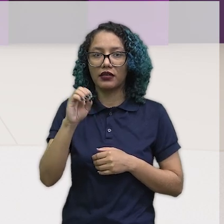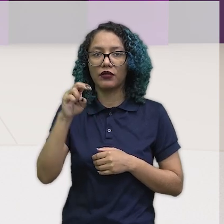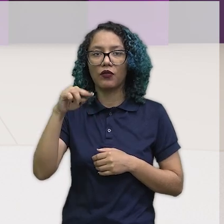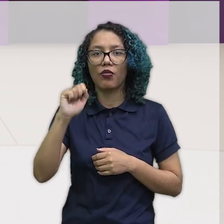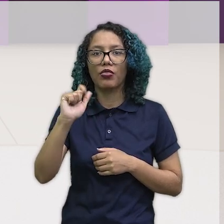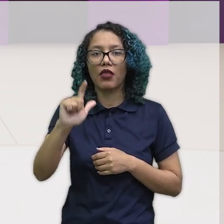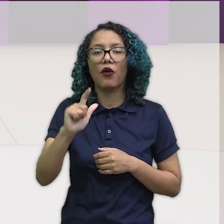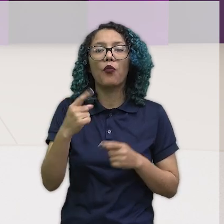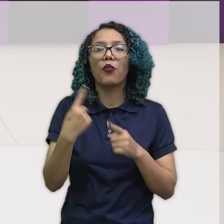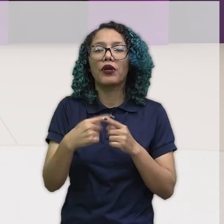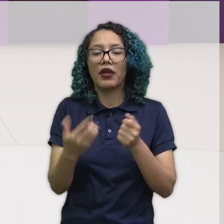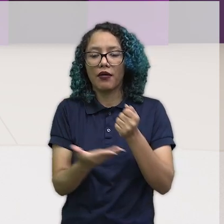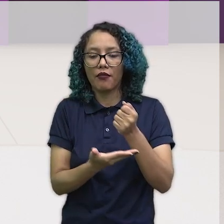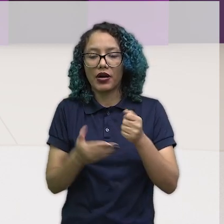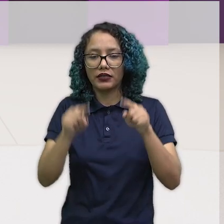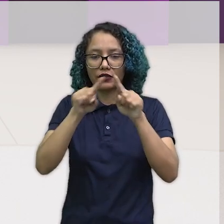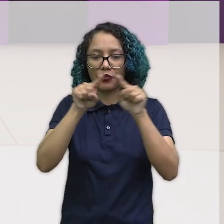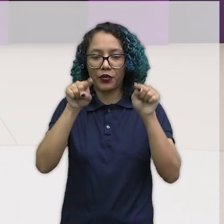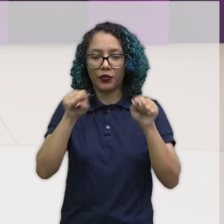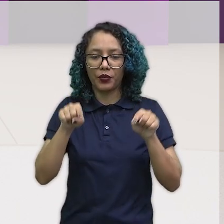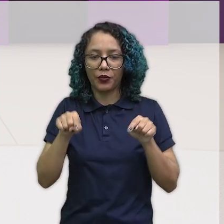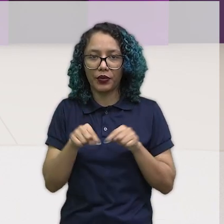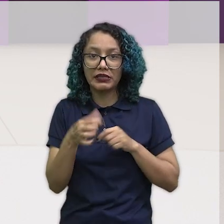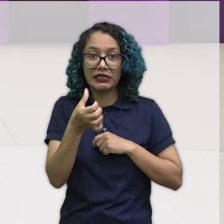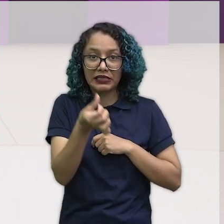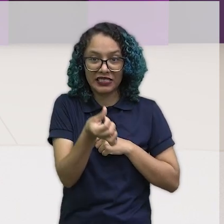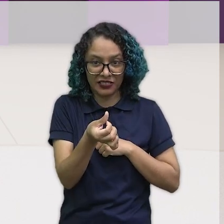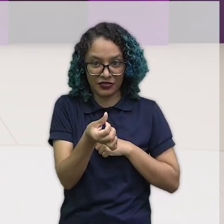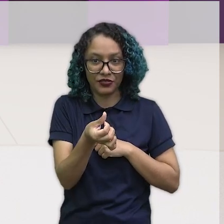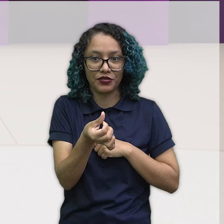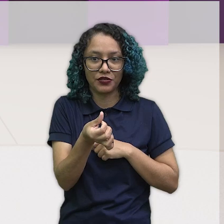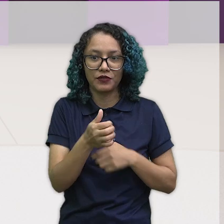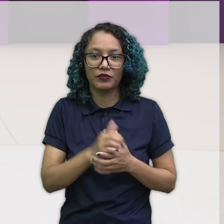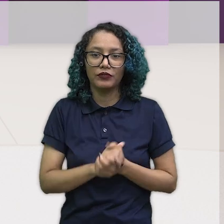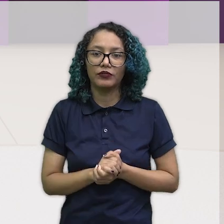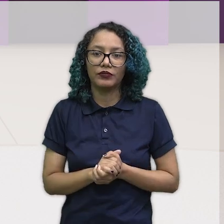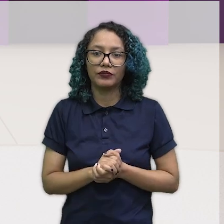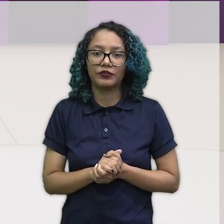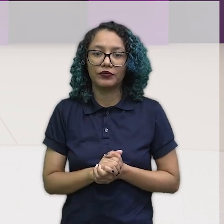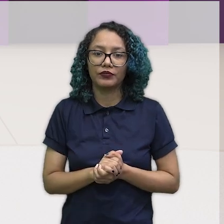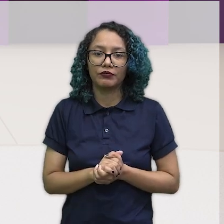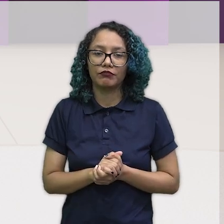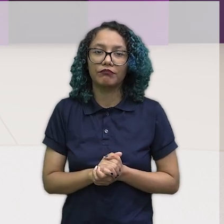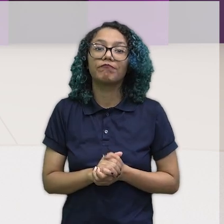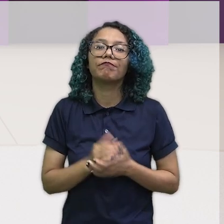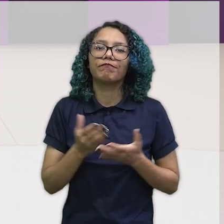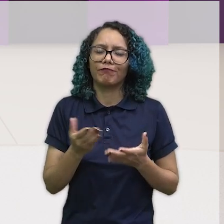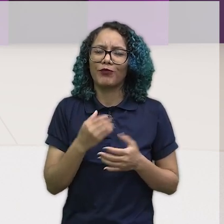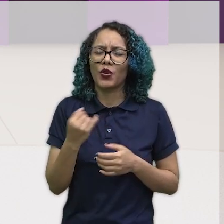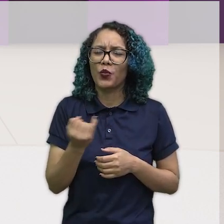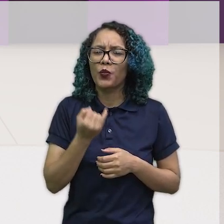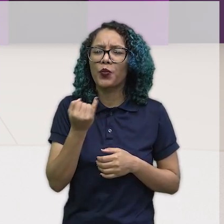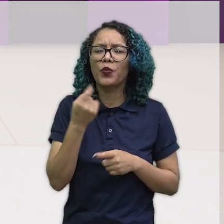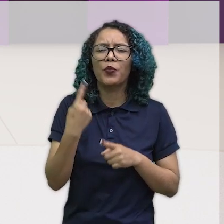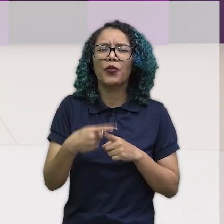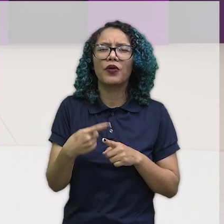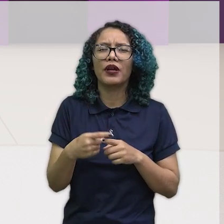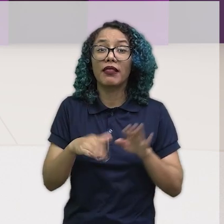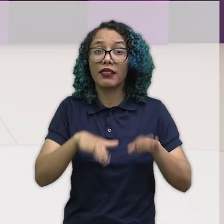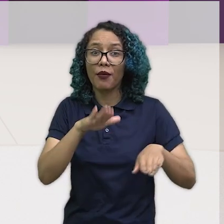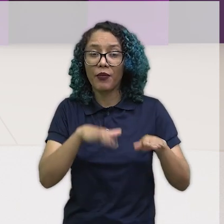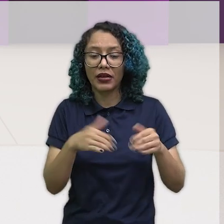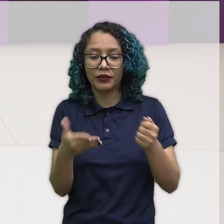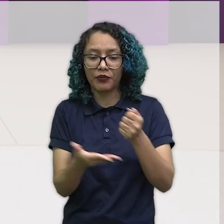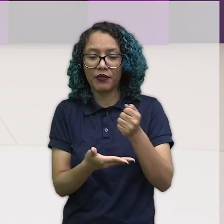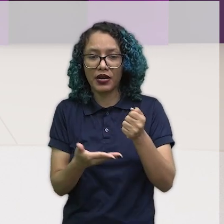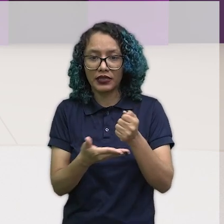quê? Porque a sua base tem forma de hexágono, tá certo? E isso é importante porque, conforme a